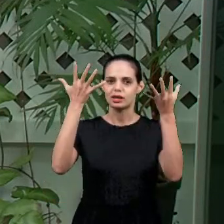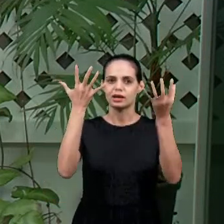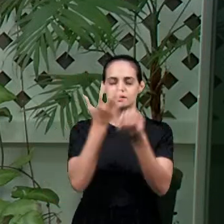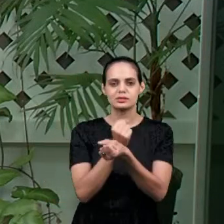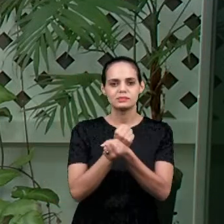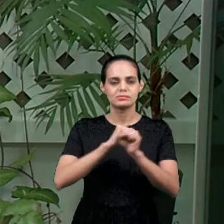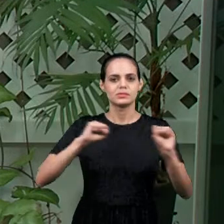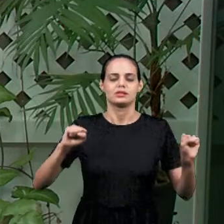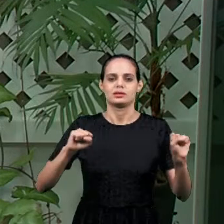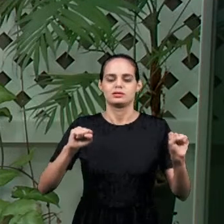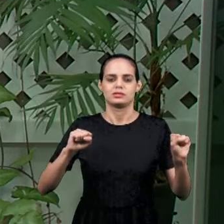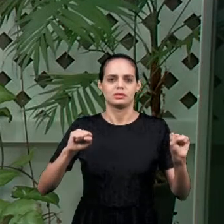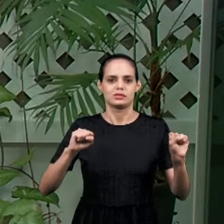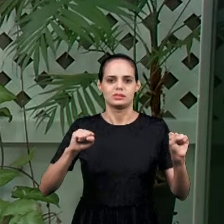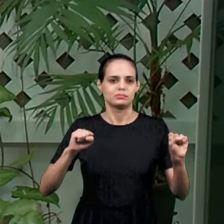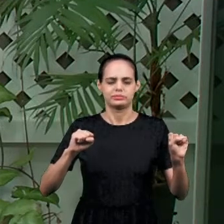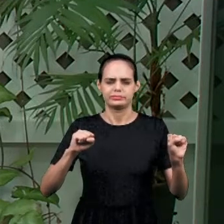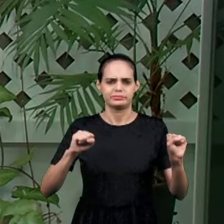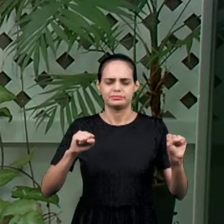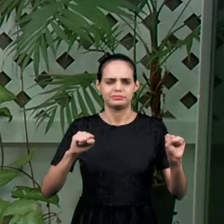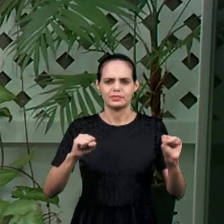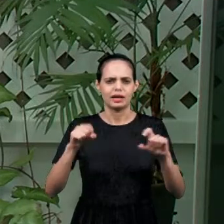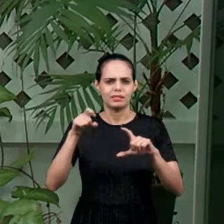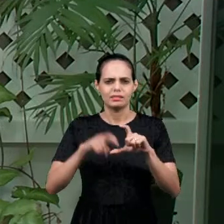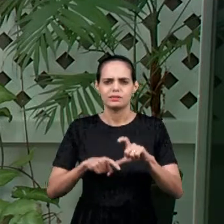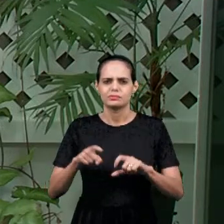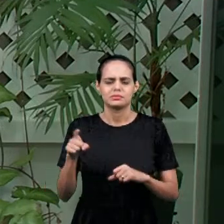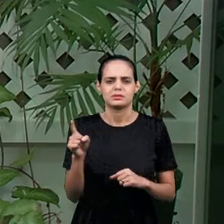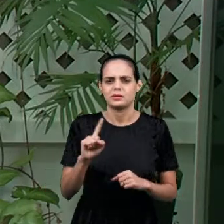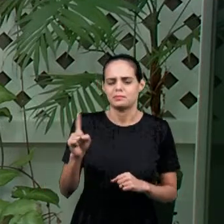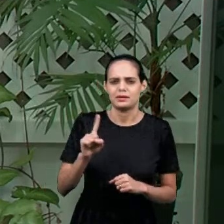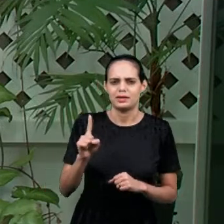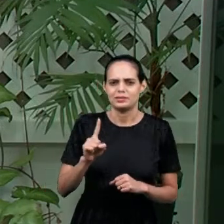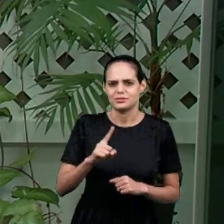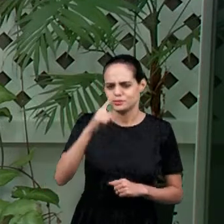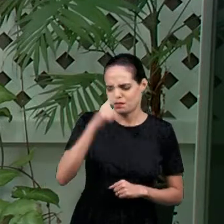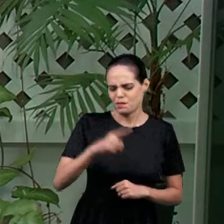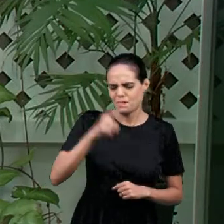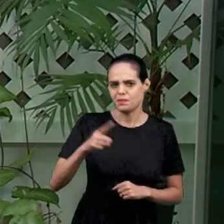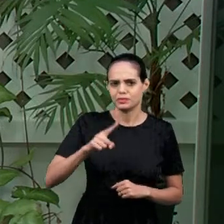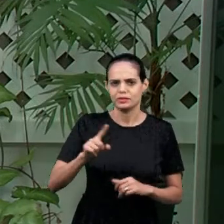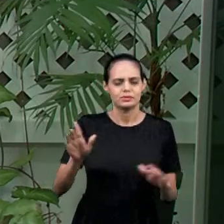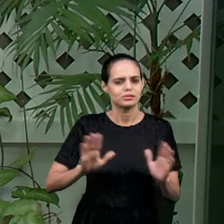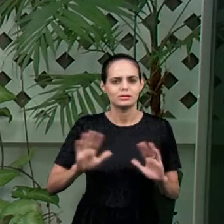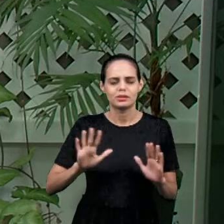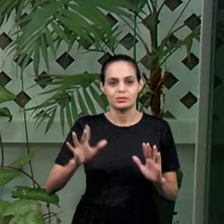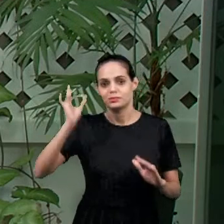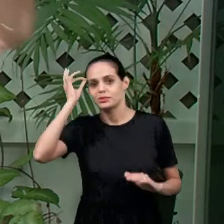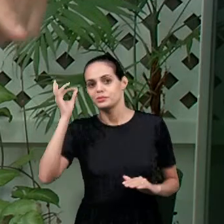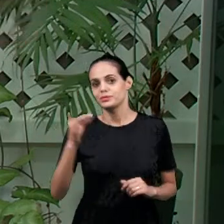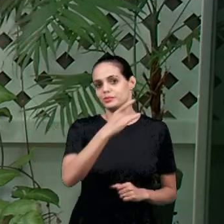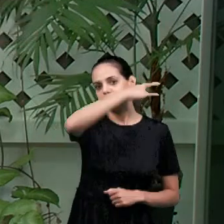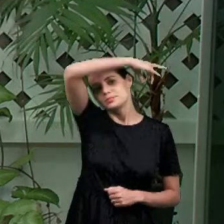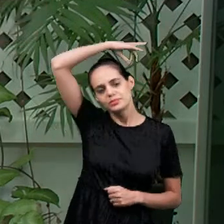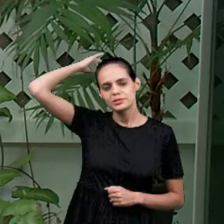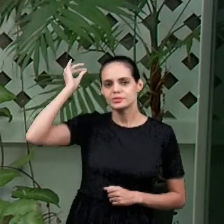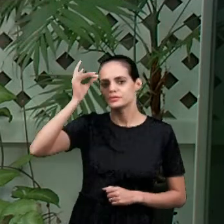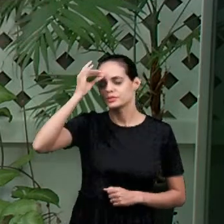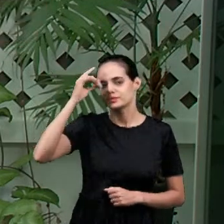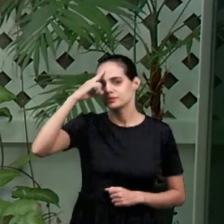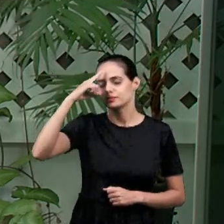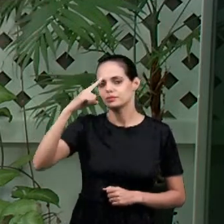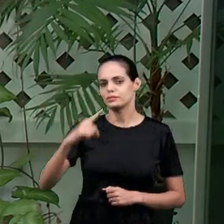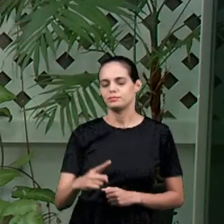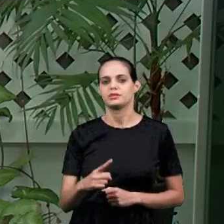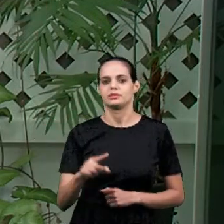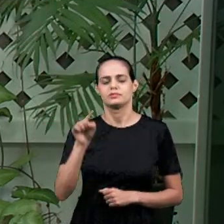independente de estarmos aqui dando ordens. A ordem que dá é o Espírito Santo e a necessidade é sua, Deus vai te